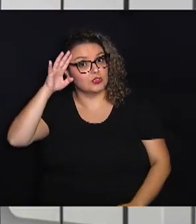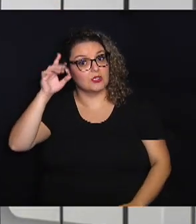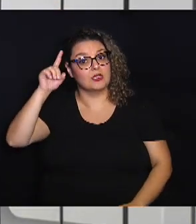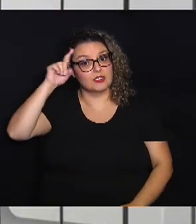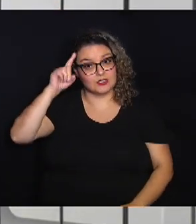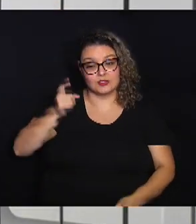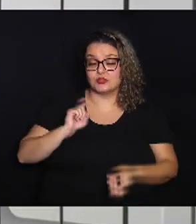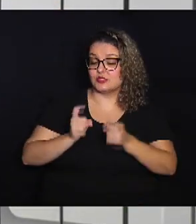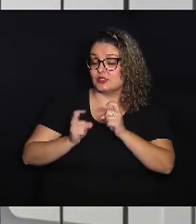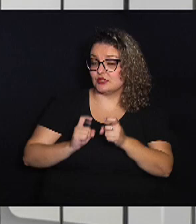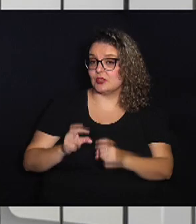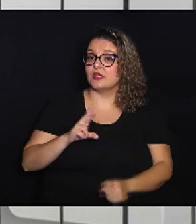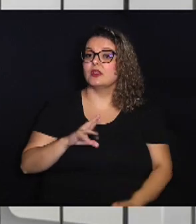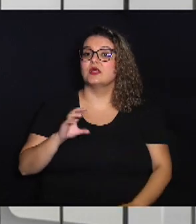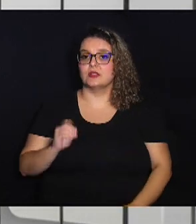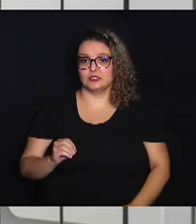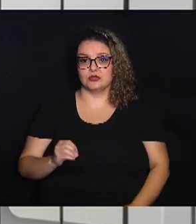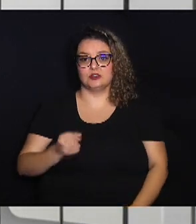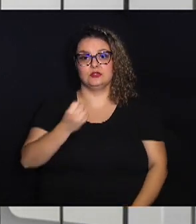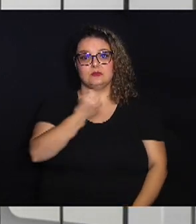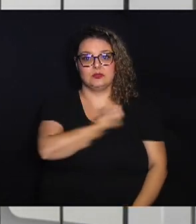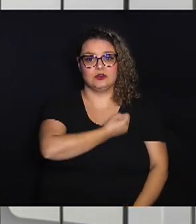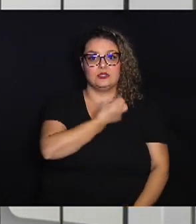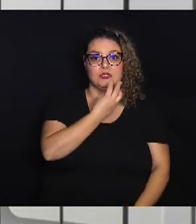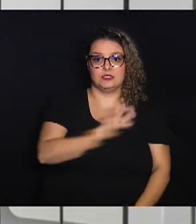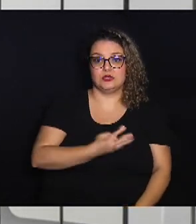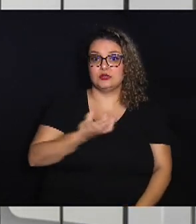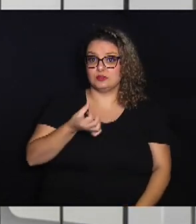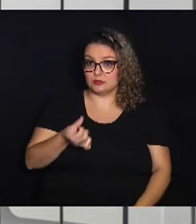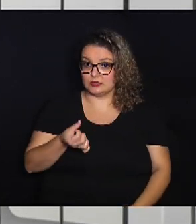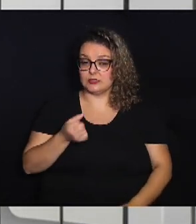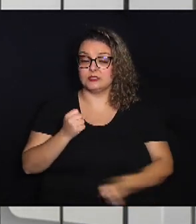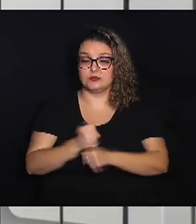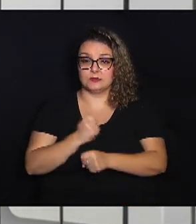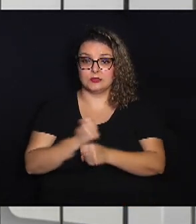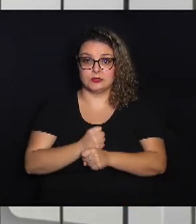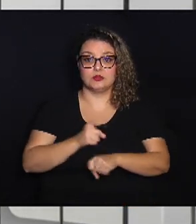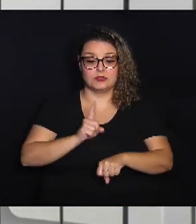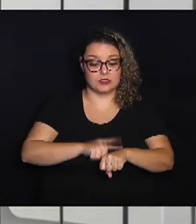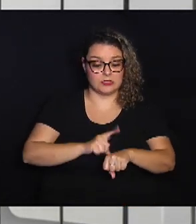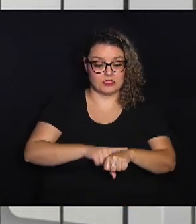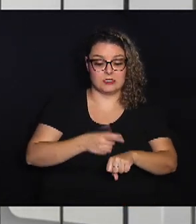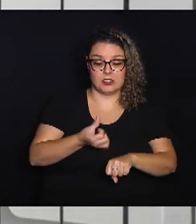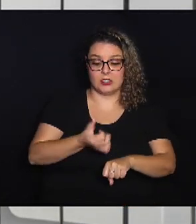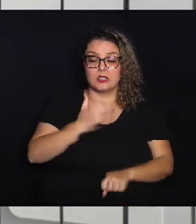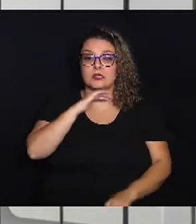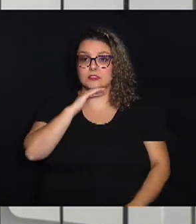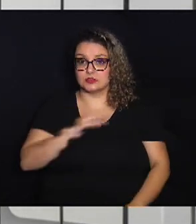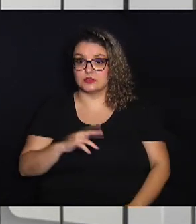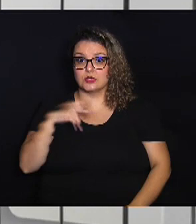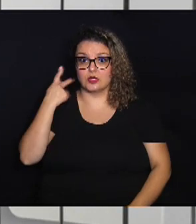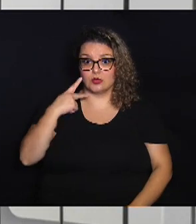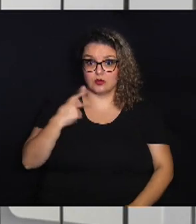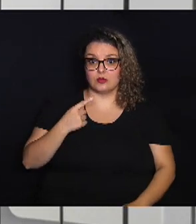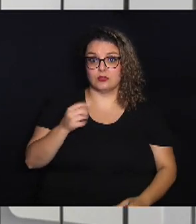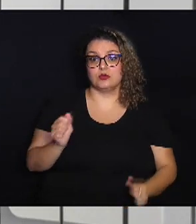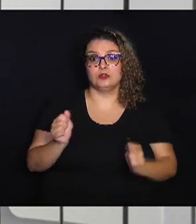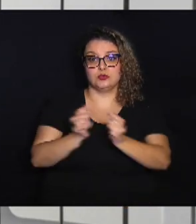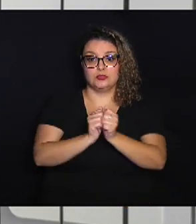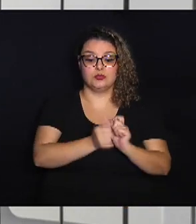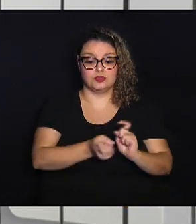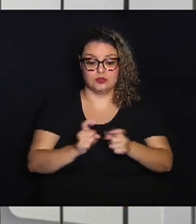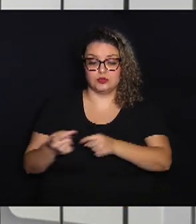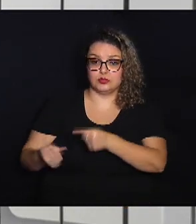de reunião ordinária 36ª do ano. A partir das 6 horas da tarde, os vereadores vão se reunir